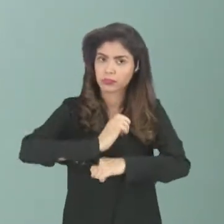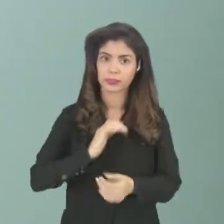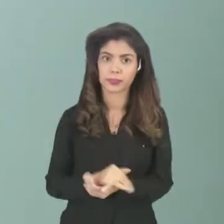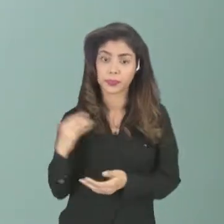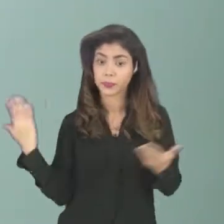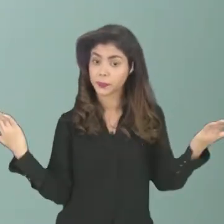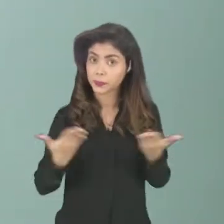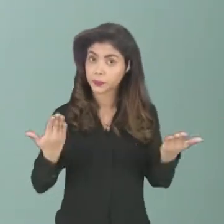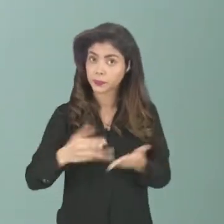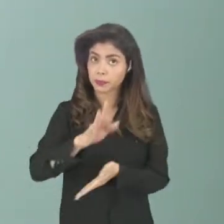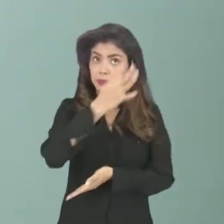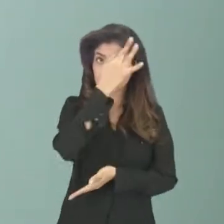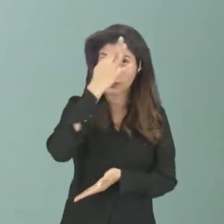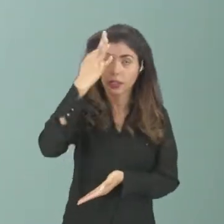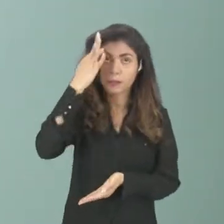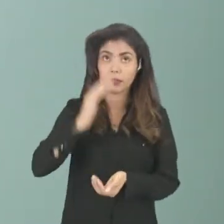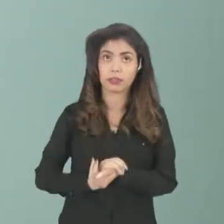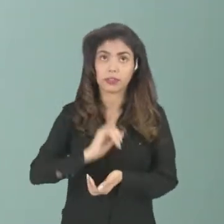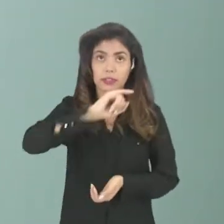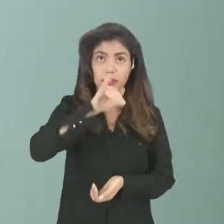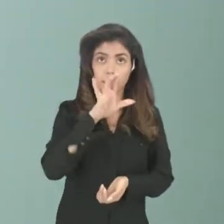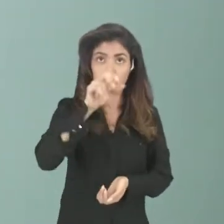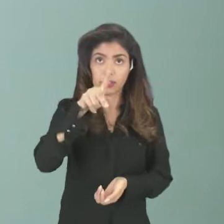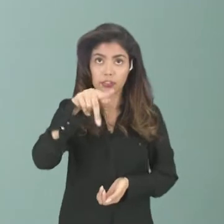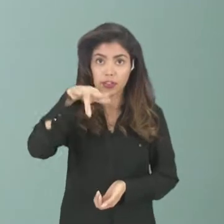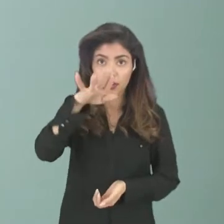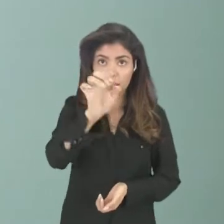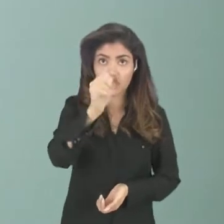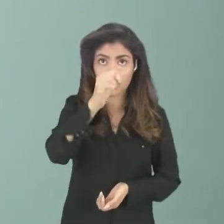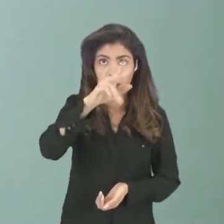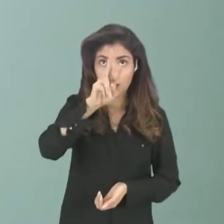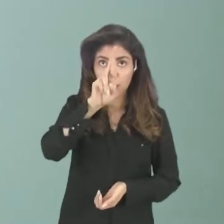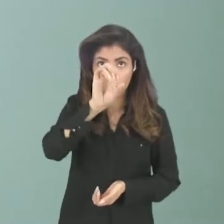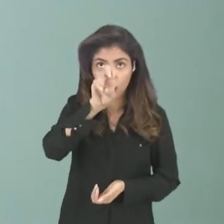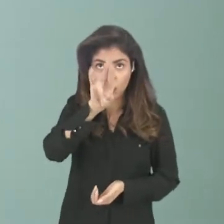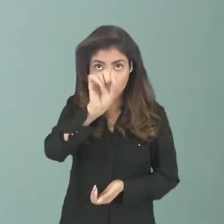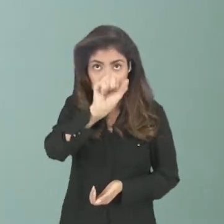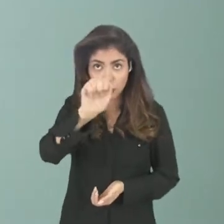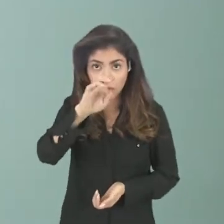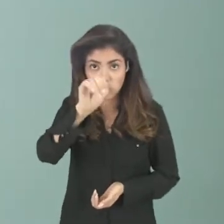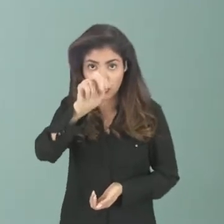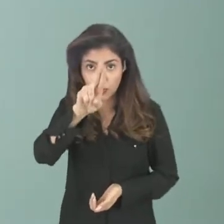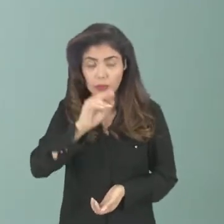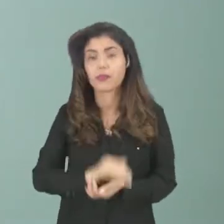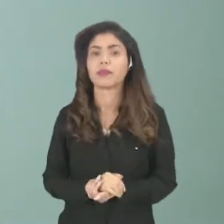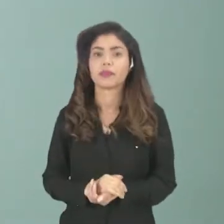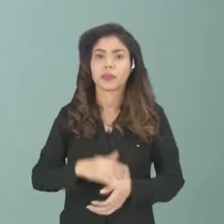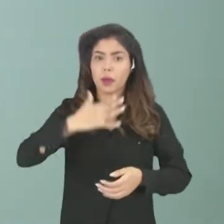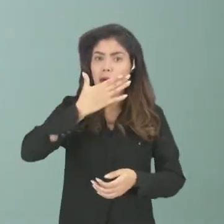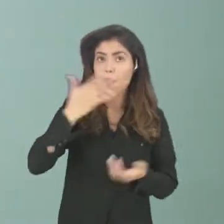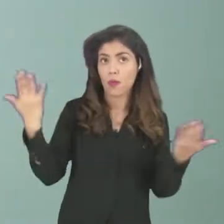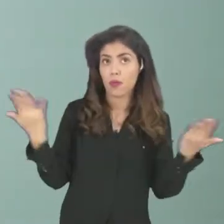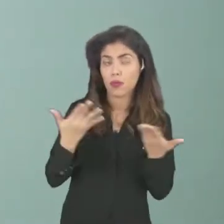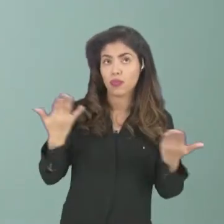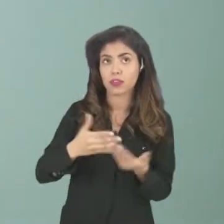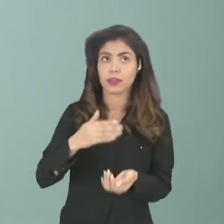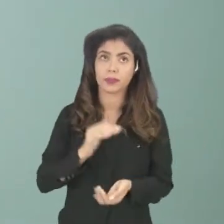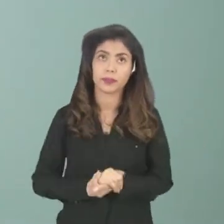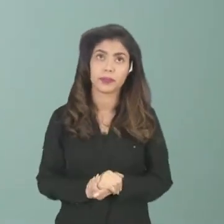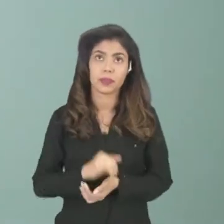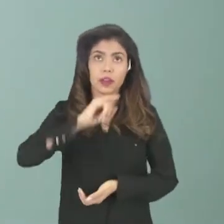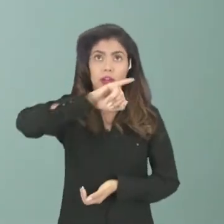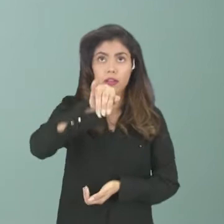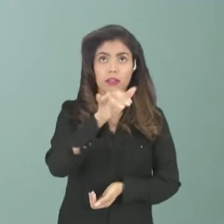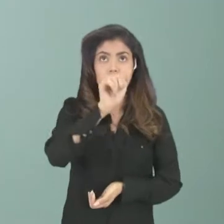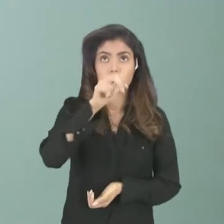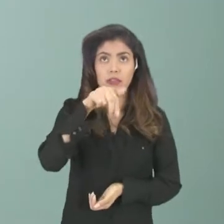nosso filósofo é Jean-Jacques Rousseau. Já conhecem Hobbes, já conhecem Locke, o pai do liberalismo, e hoje é